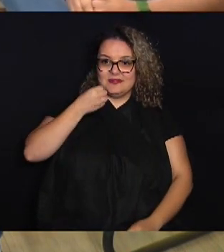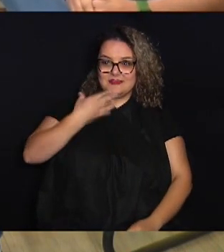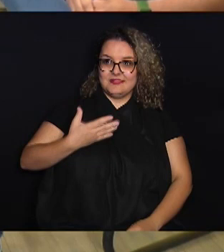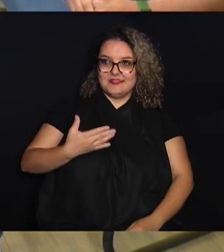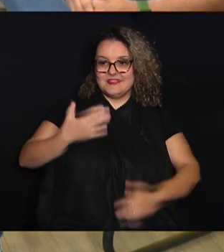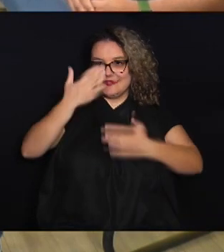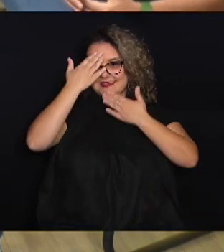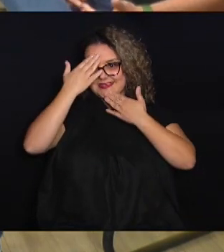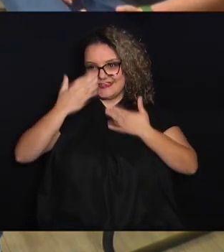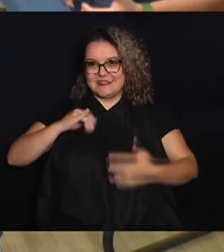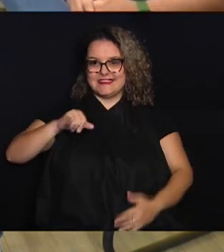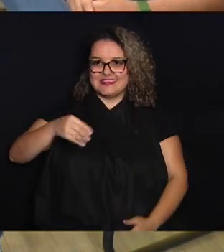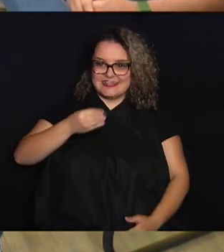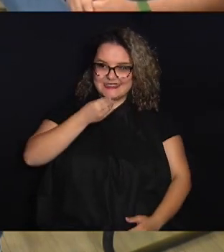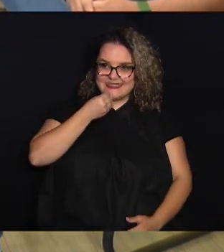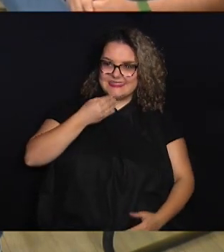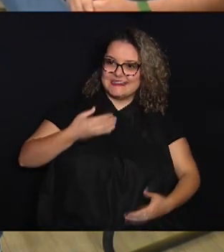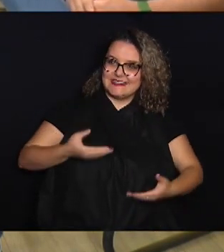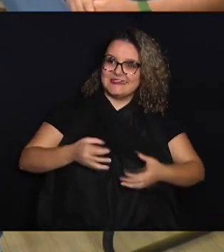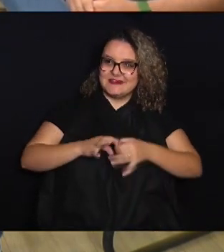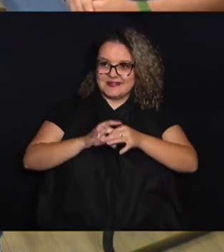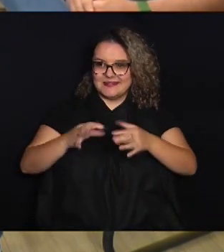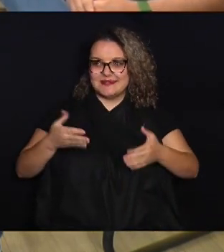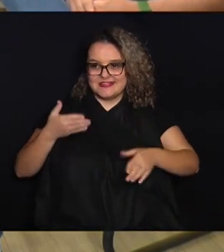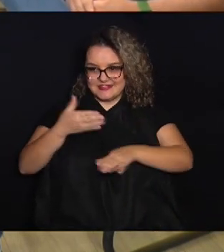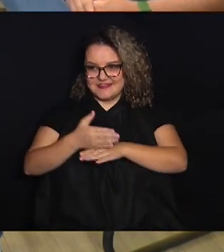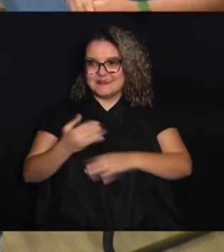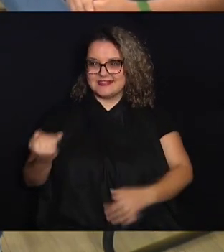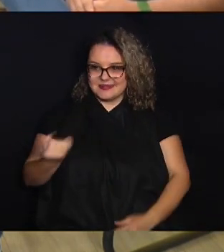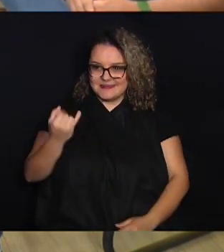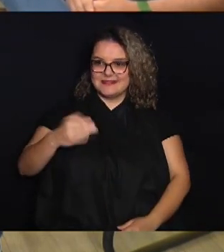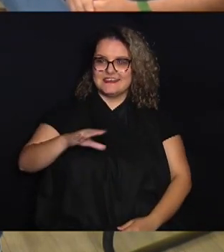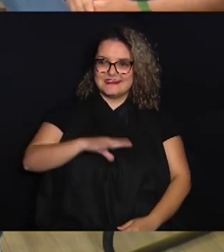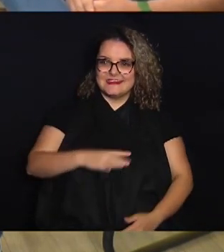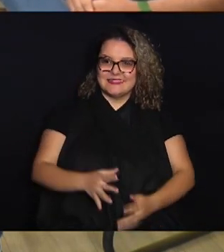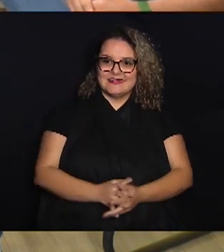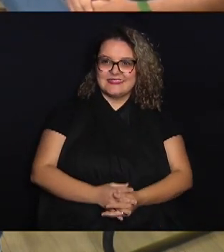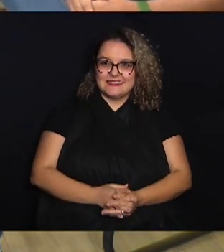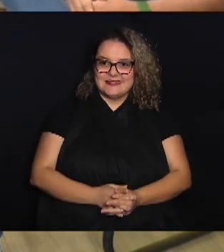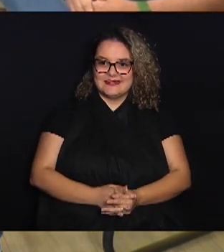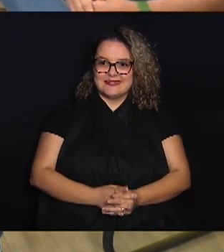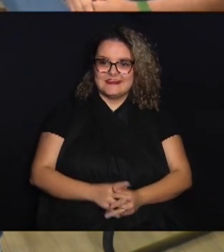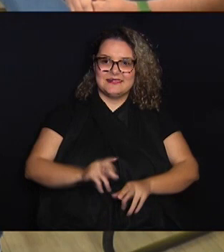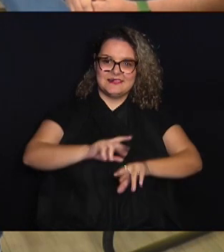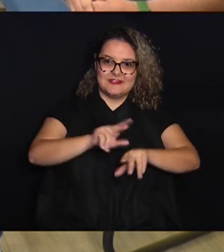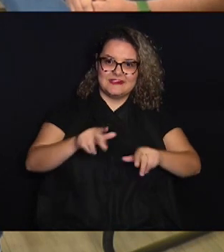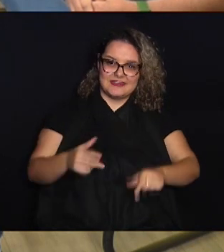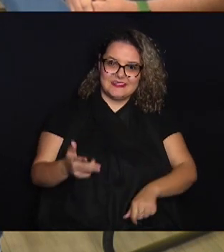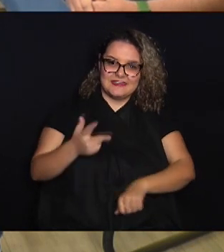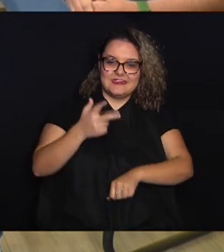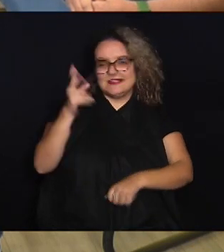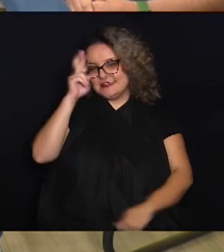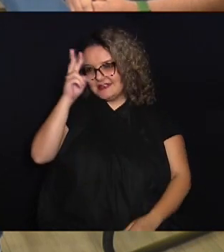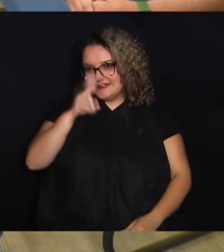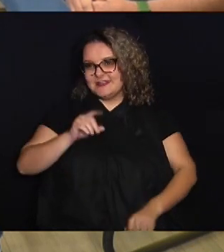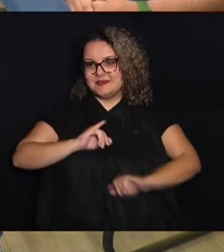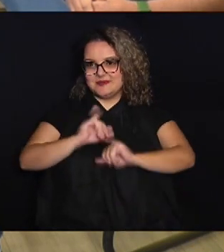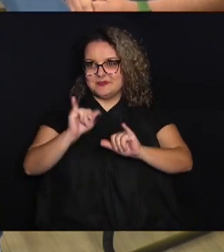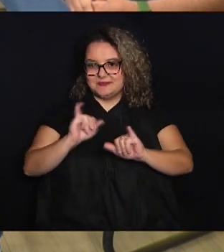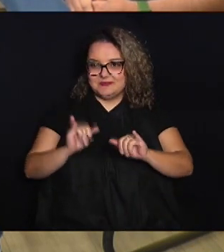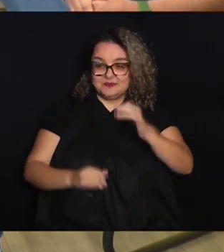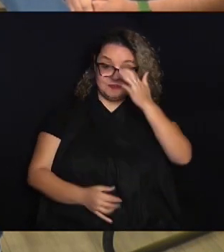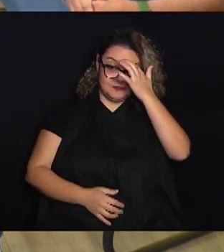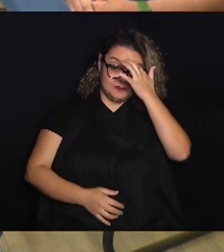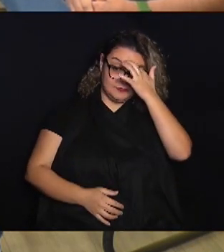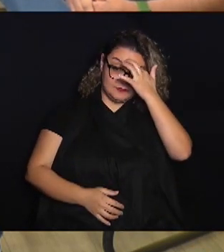obrigado pela oportunidade de nos permitir participar desse momento tão importante para a cidade. Bom, muita história para a gente contar? Campinas tem muita história para a